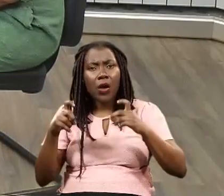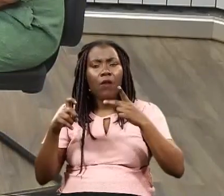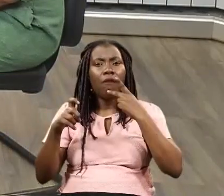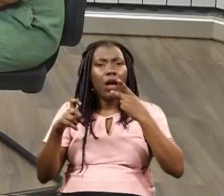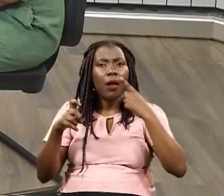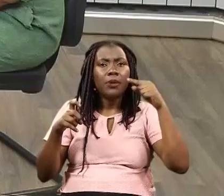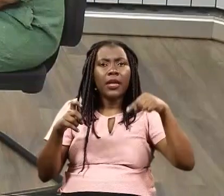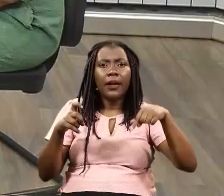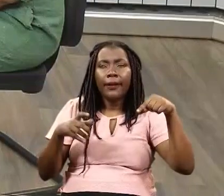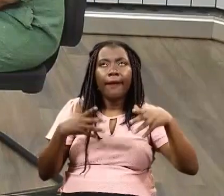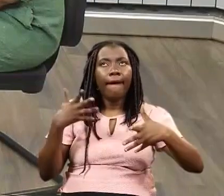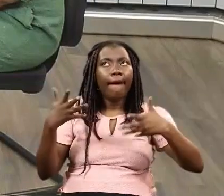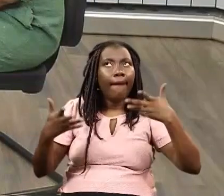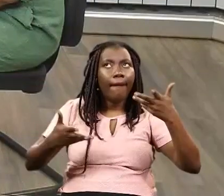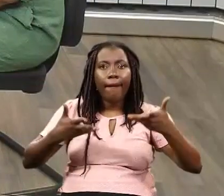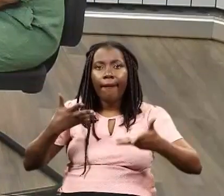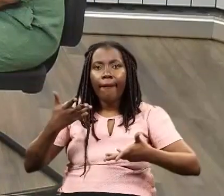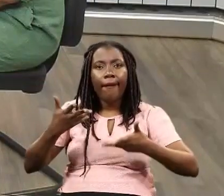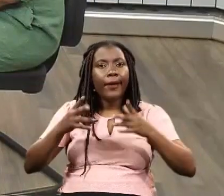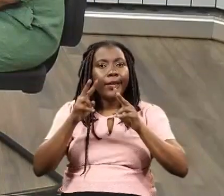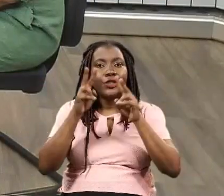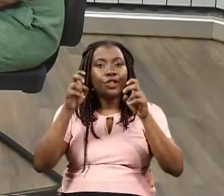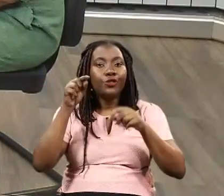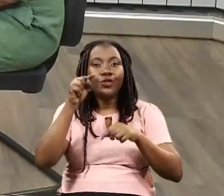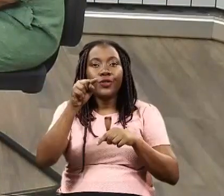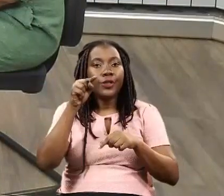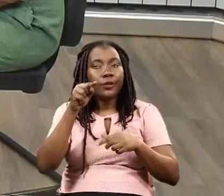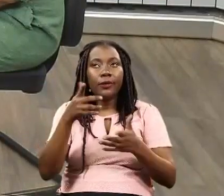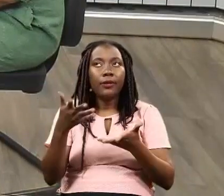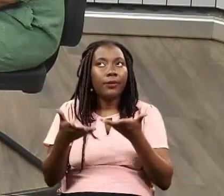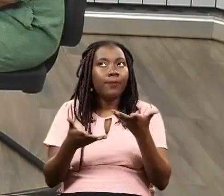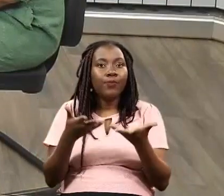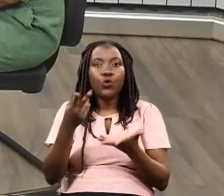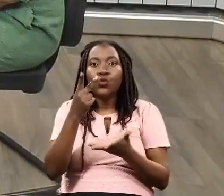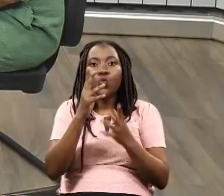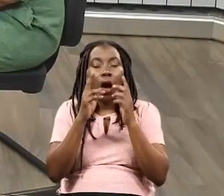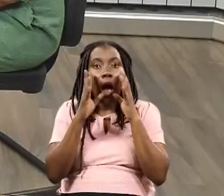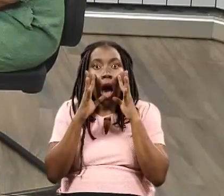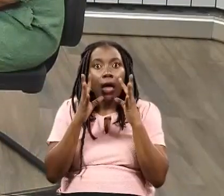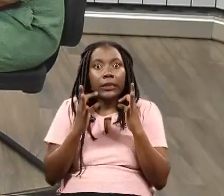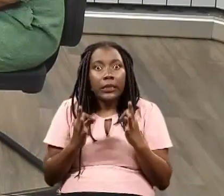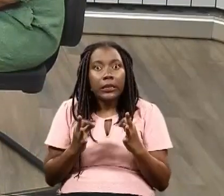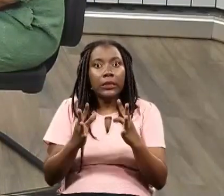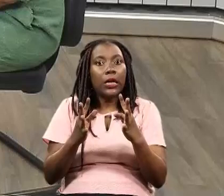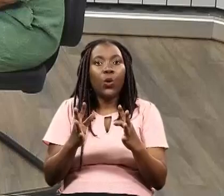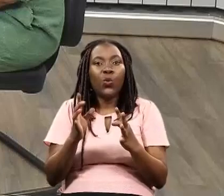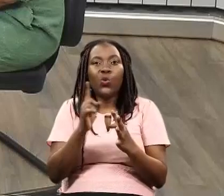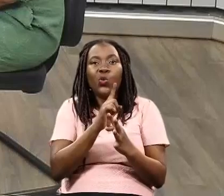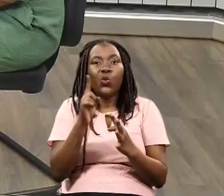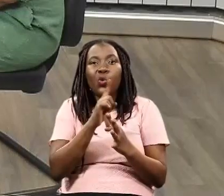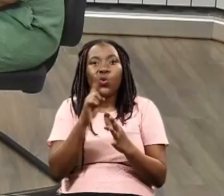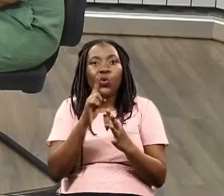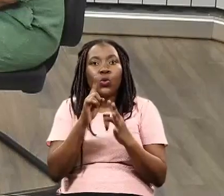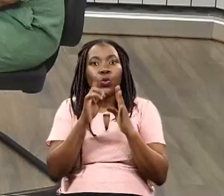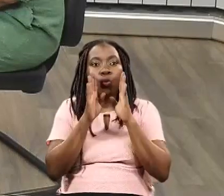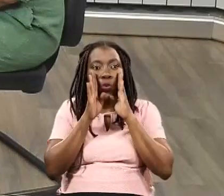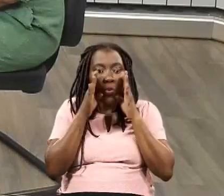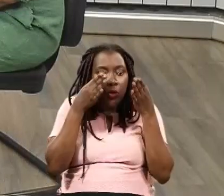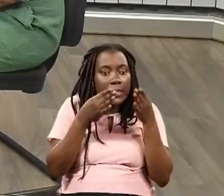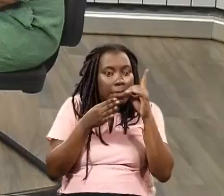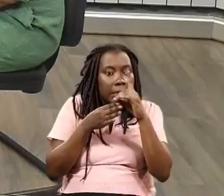aqui da questão de você, da sua atenção, né, não ficar voltada 100%